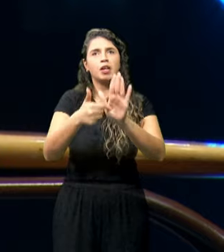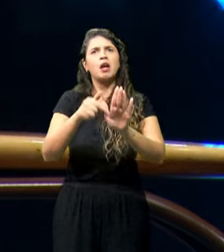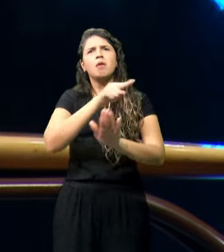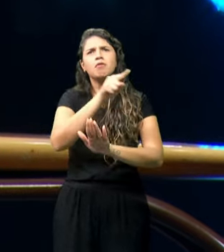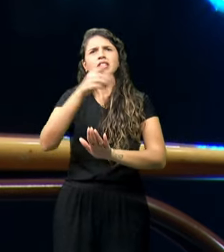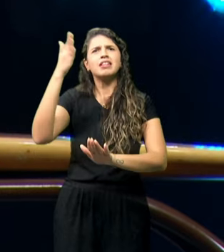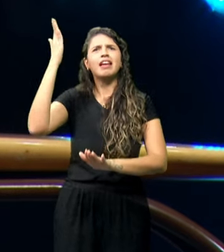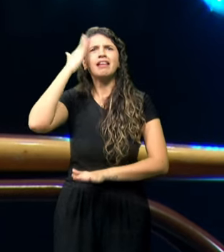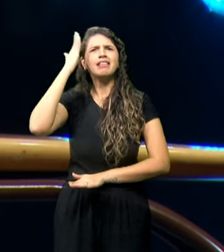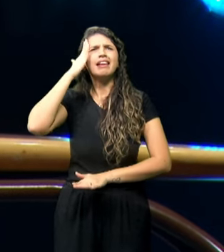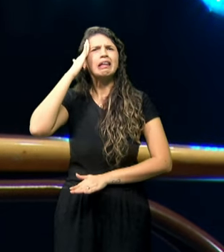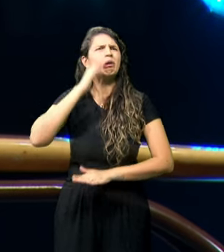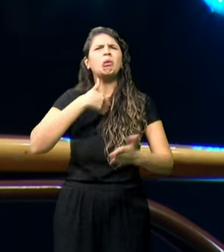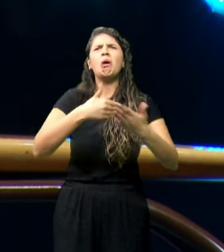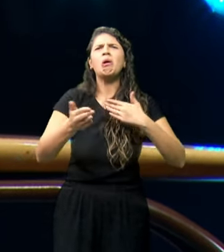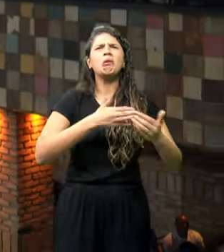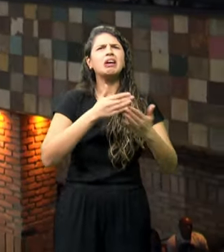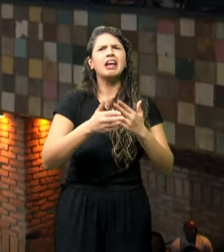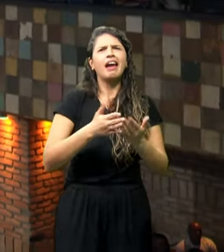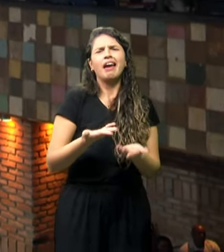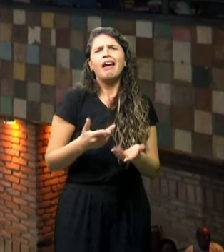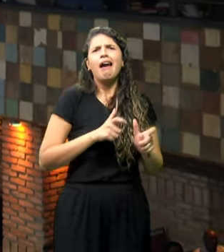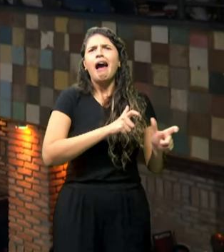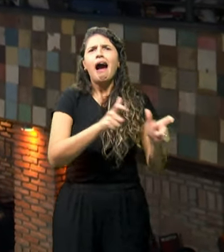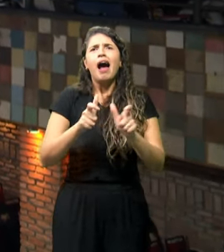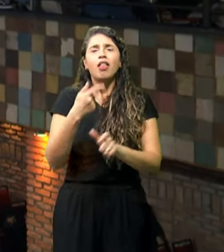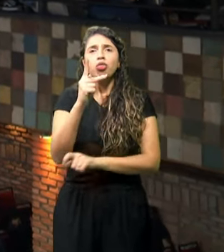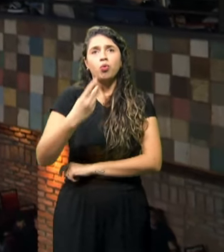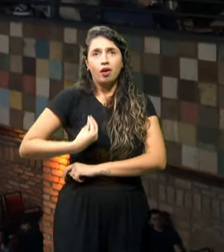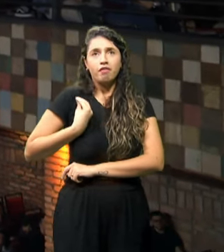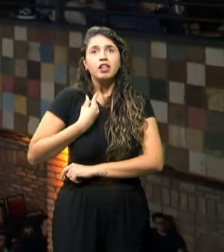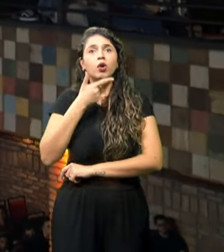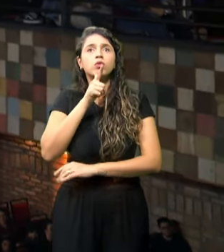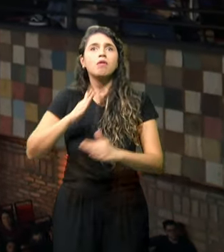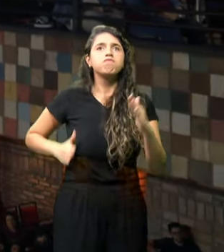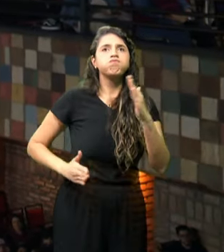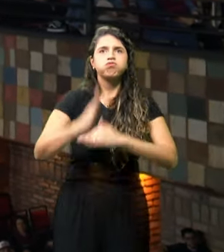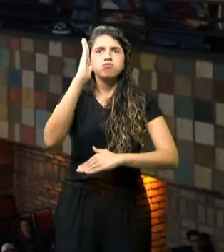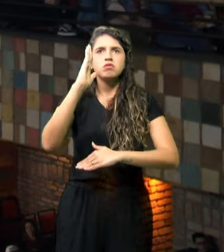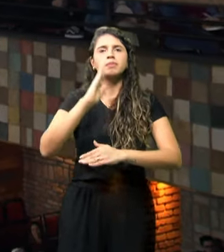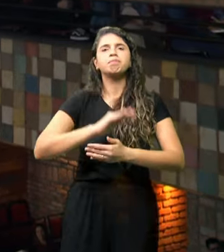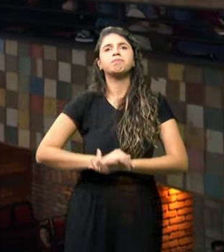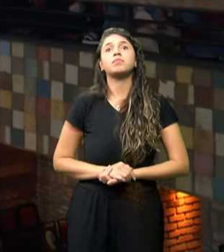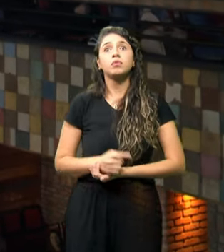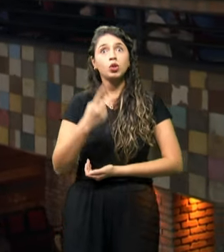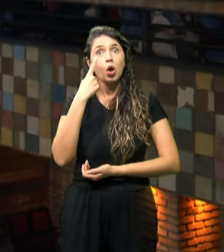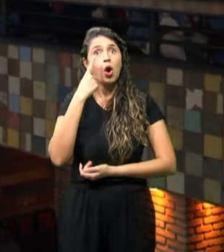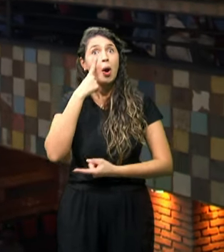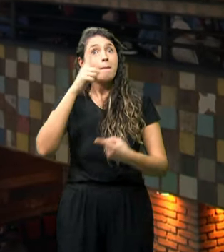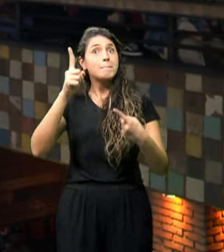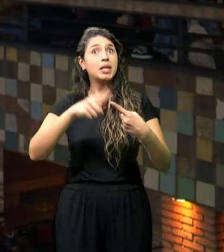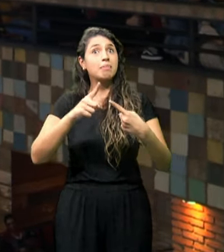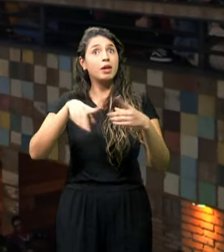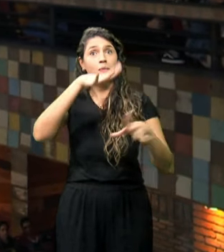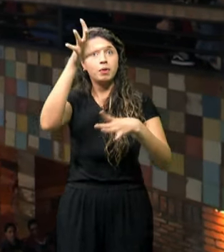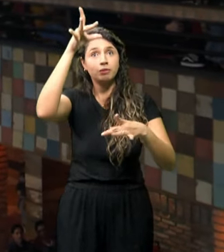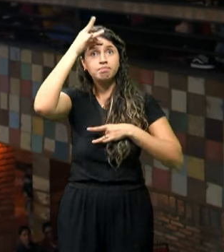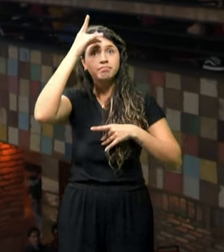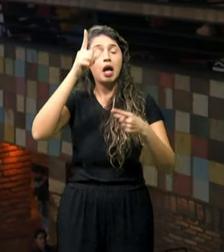e qualquer história, por pior que seja. Vou chamar logo para poder começar a coisa ficar boa, vou chamar uma prostituta.